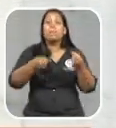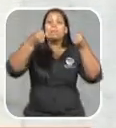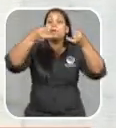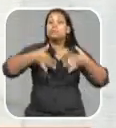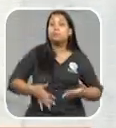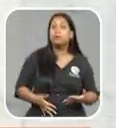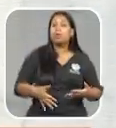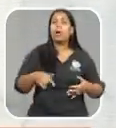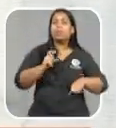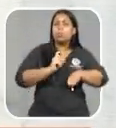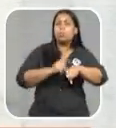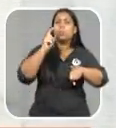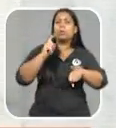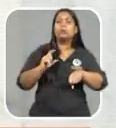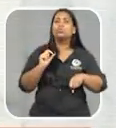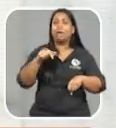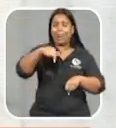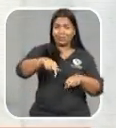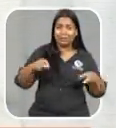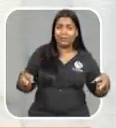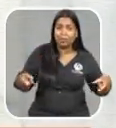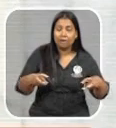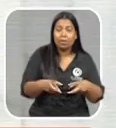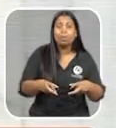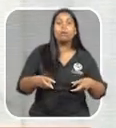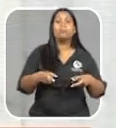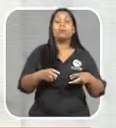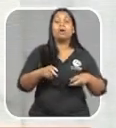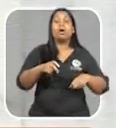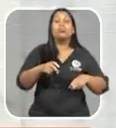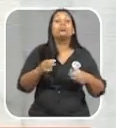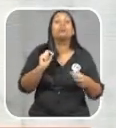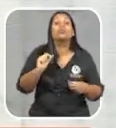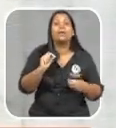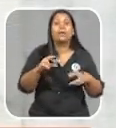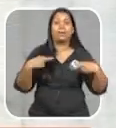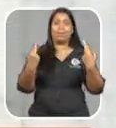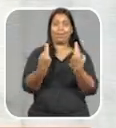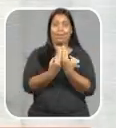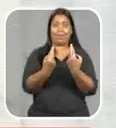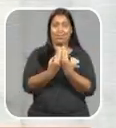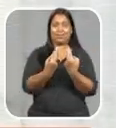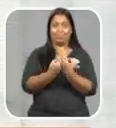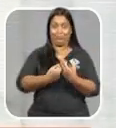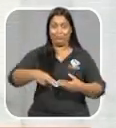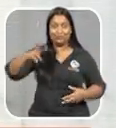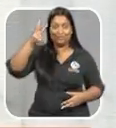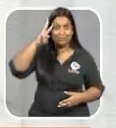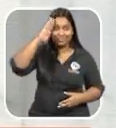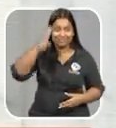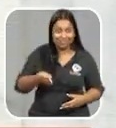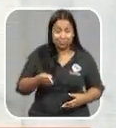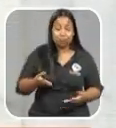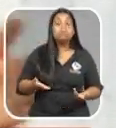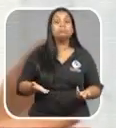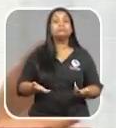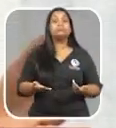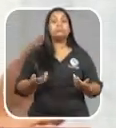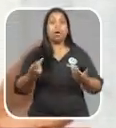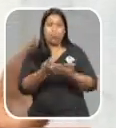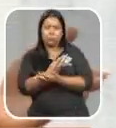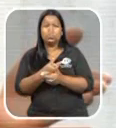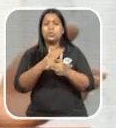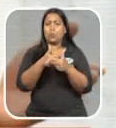Então, assim, aconteceram coisas importantes. Minha avaliação é que a gente fica devendo nessa parte de